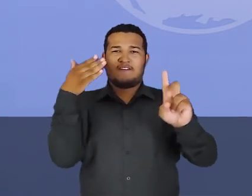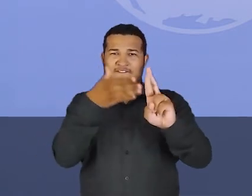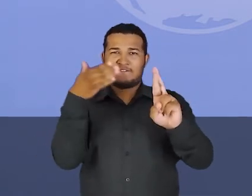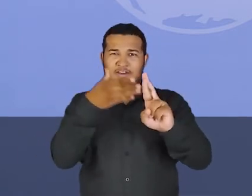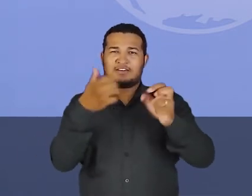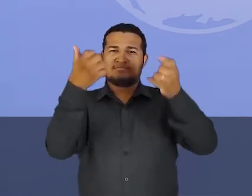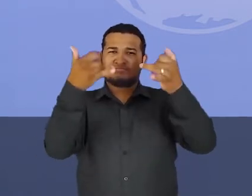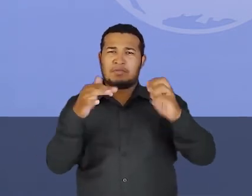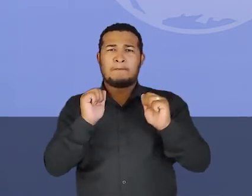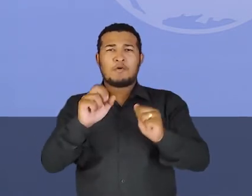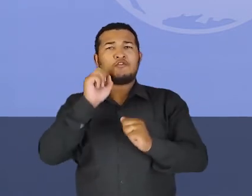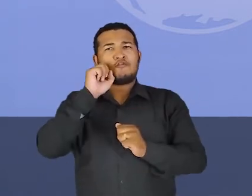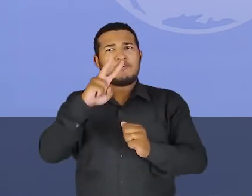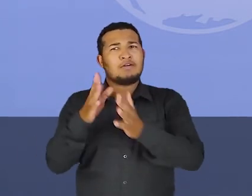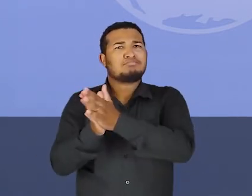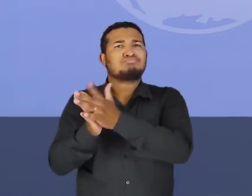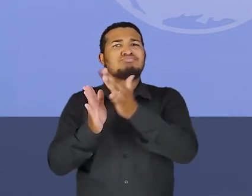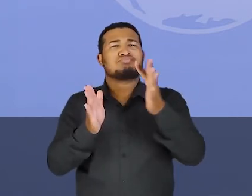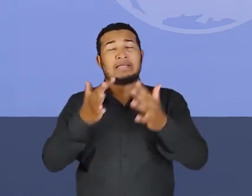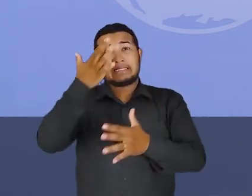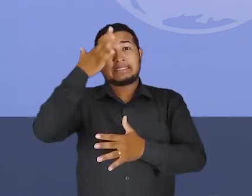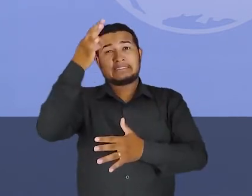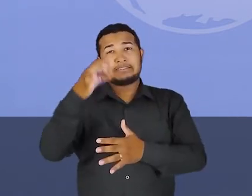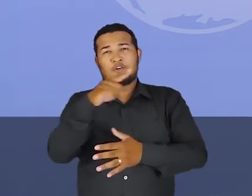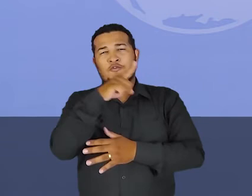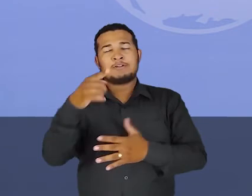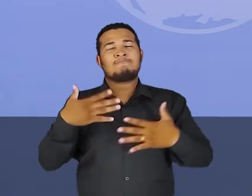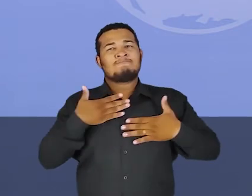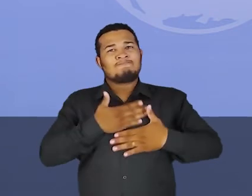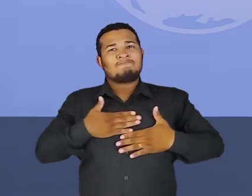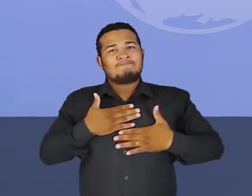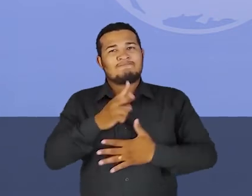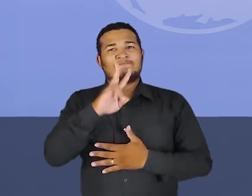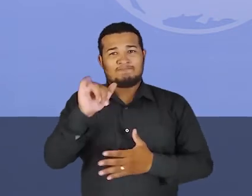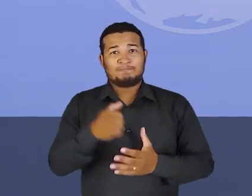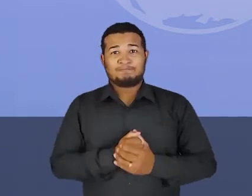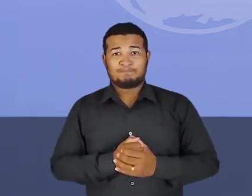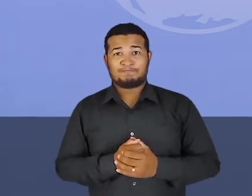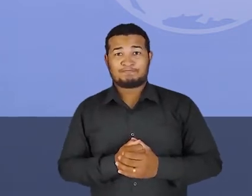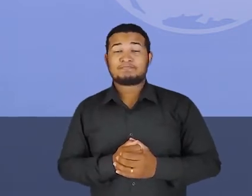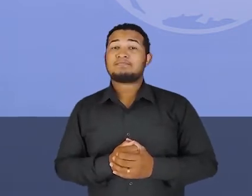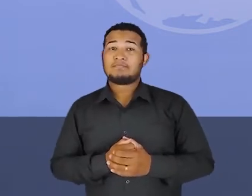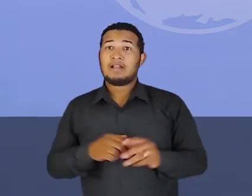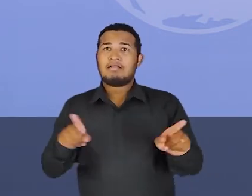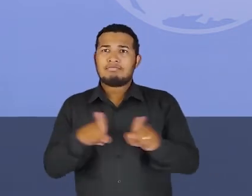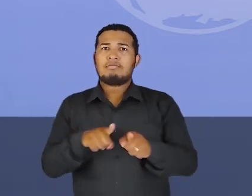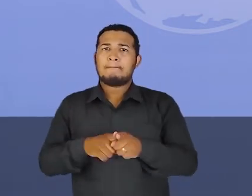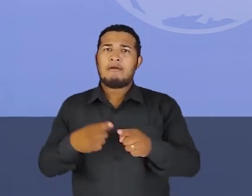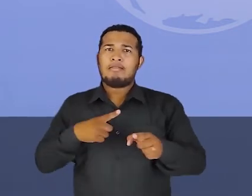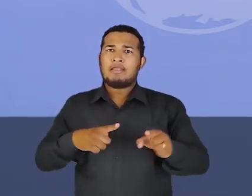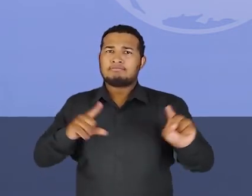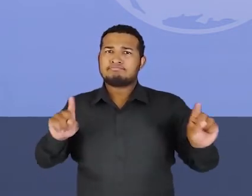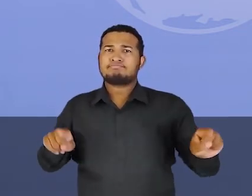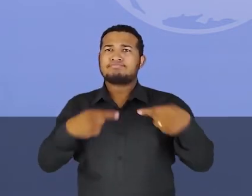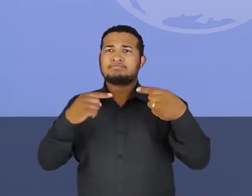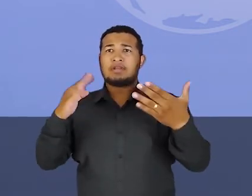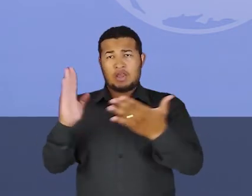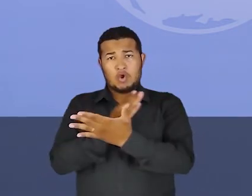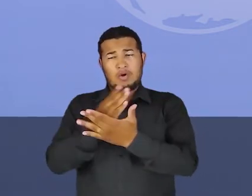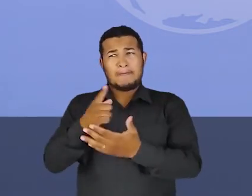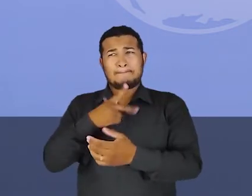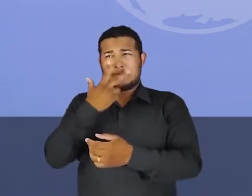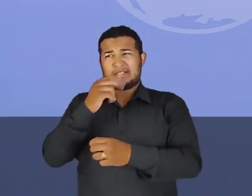toda a reportagem. Eu tenho certeza que você vai se encantar com essa história. Então ela teve desafios, teve situações que poderiam parar